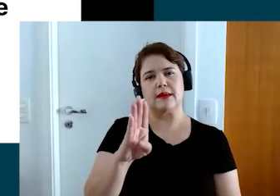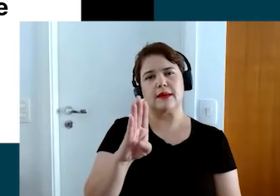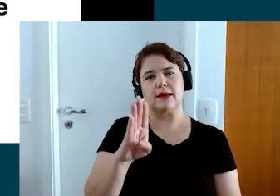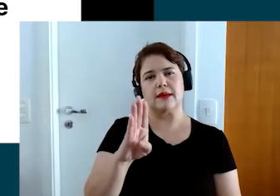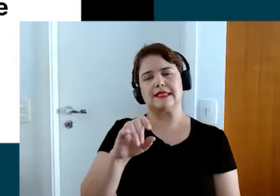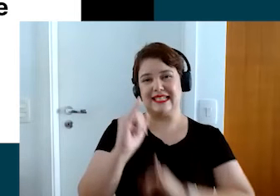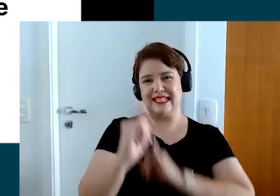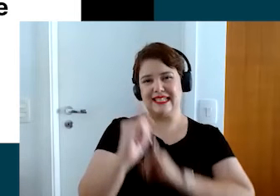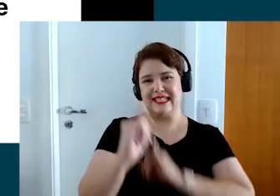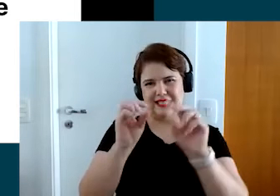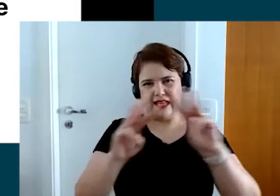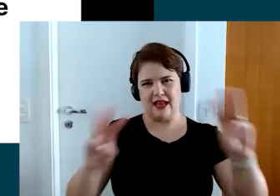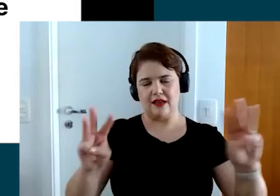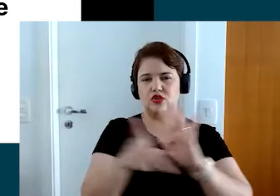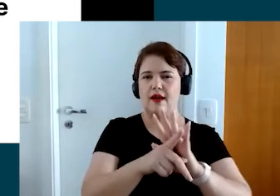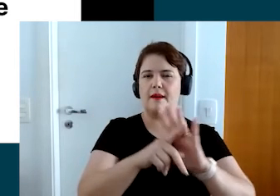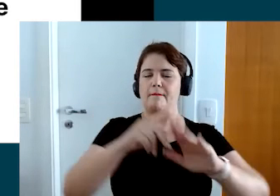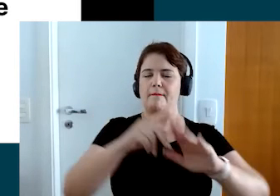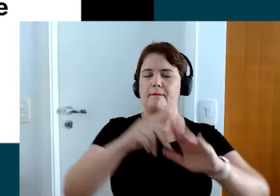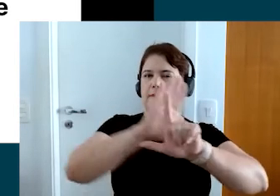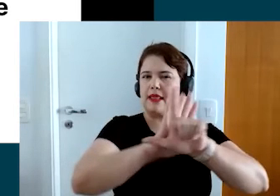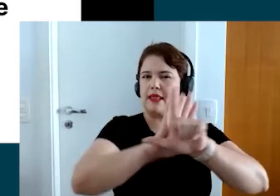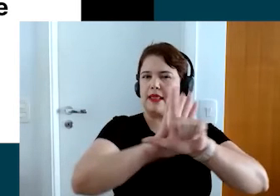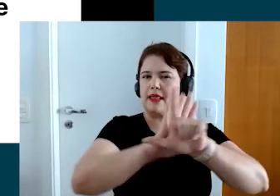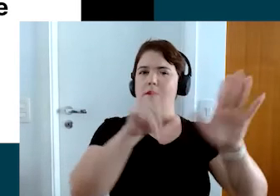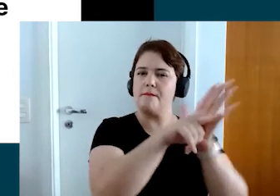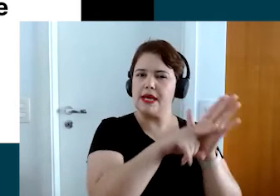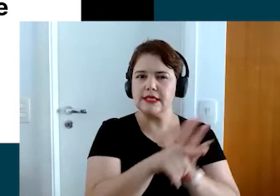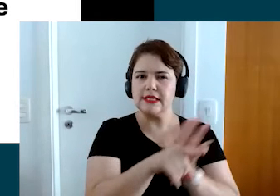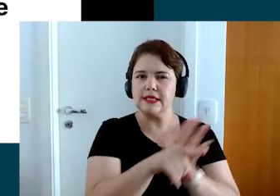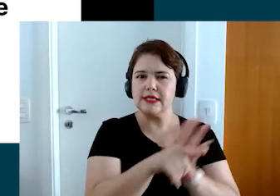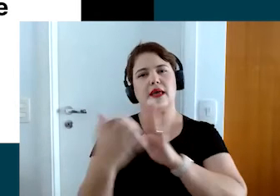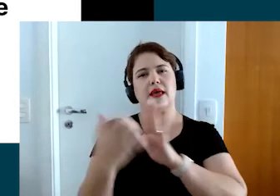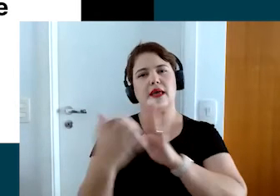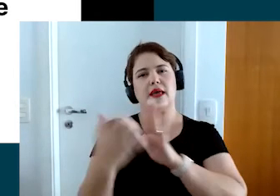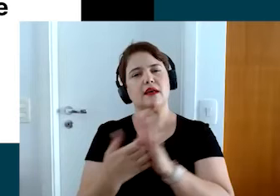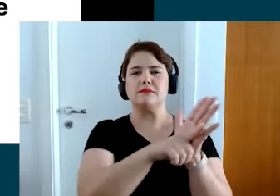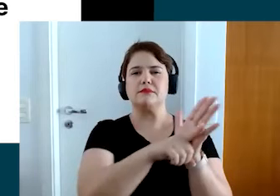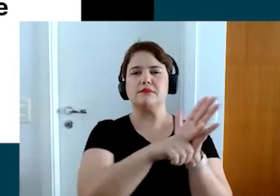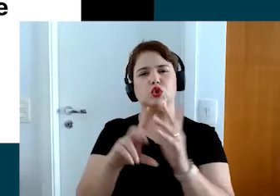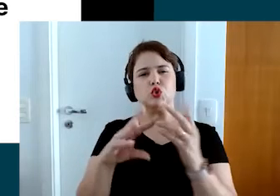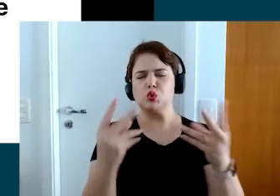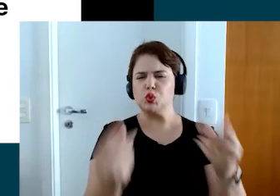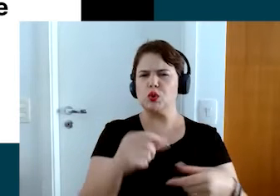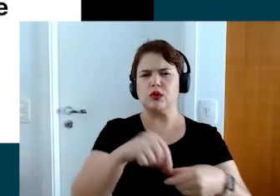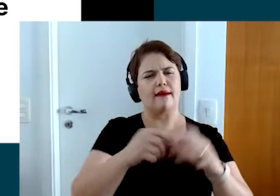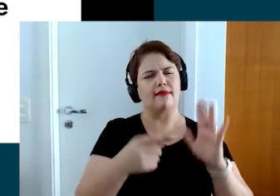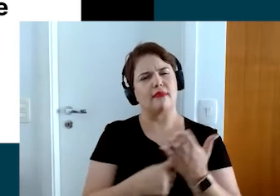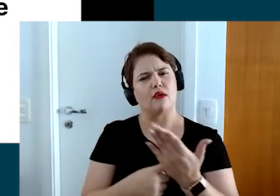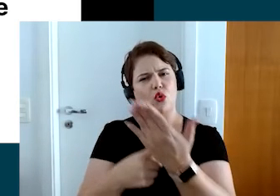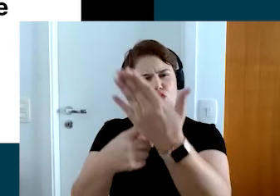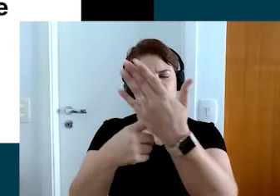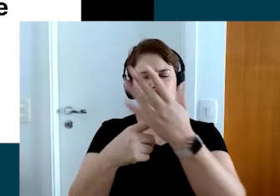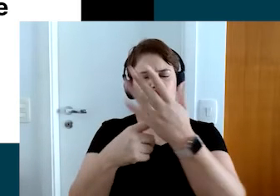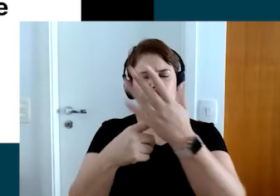uma plataforma que reúne ali informações e pesquisas sobre o crescimento das empresas, concorrência e tecnologia.